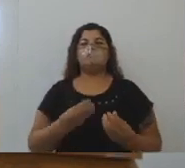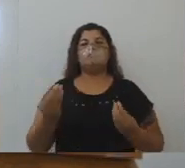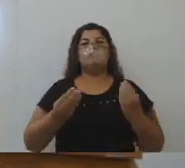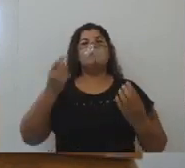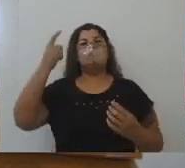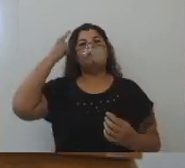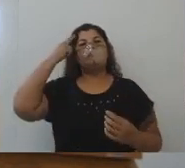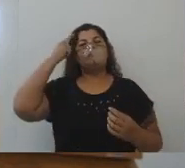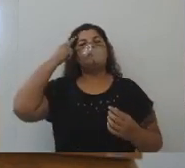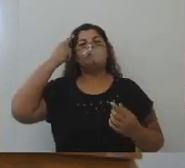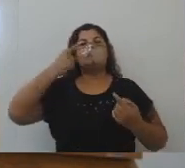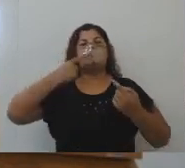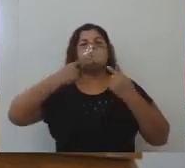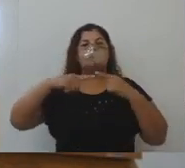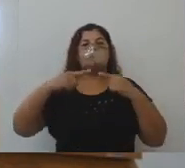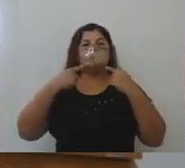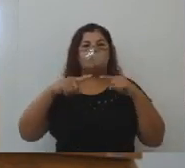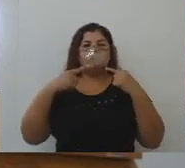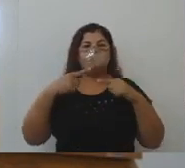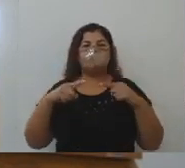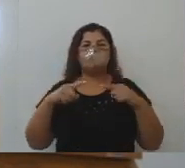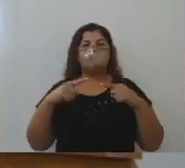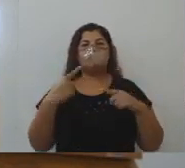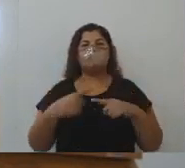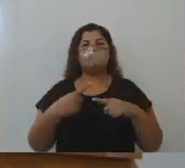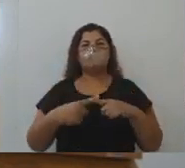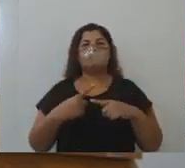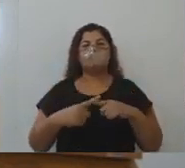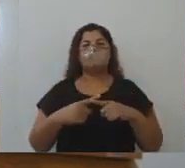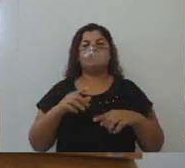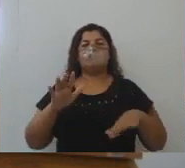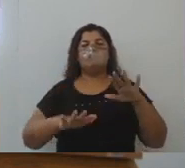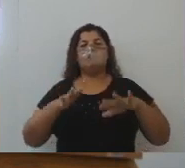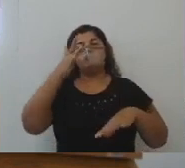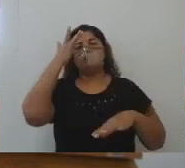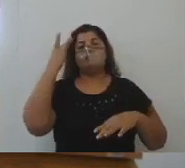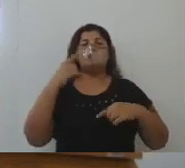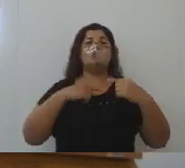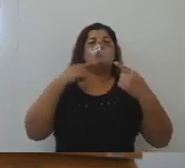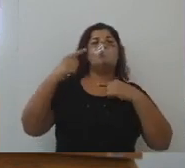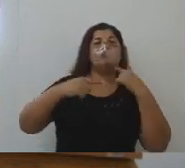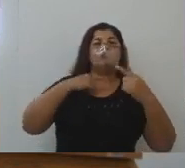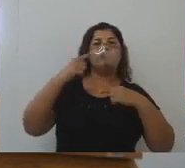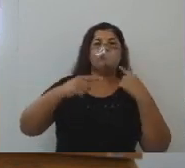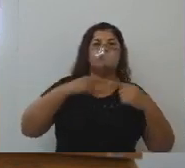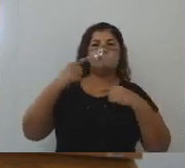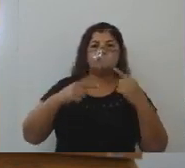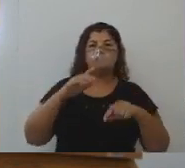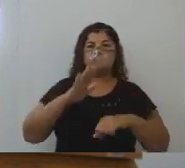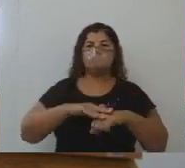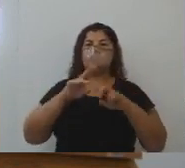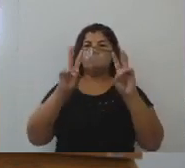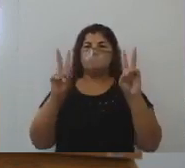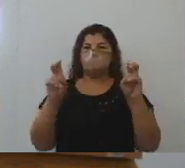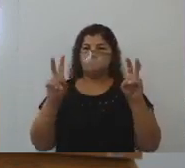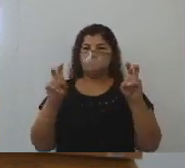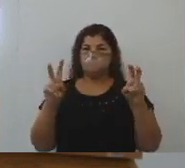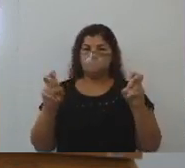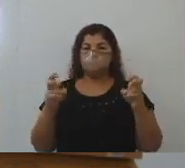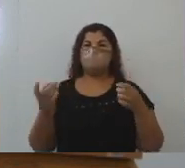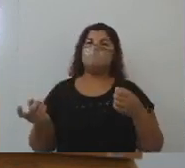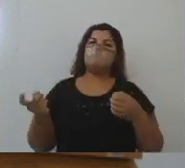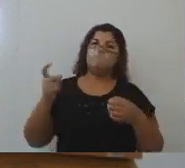pensamento crítico, porque muita gente tem muitas dúvidas quando a gente fala sobre pensamento crítico, tá certo? Então a gente volta